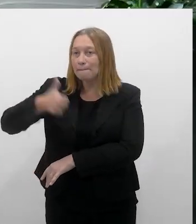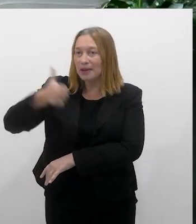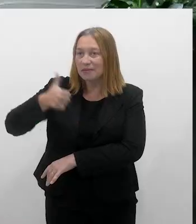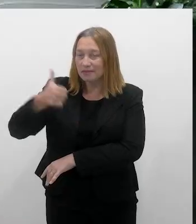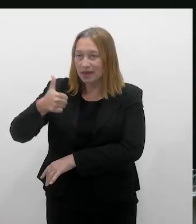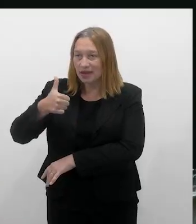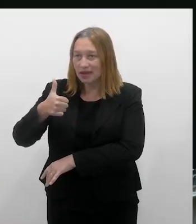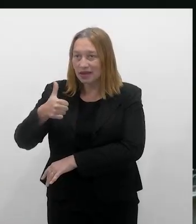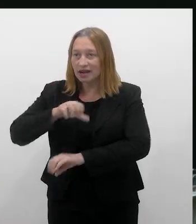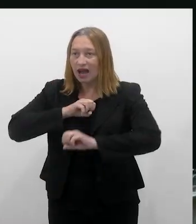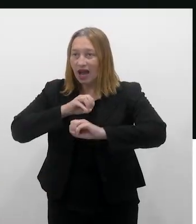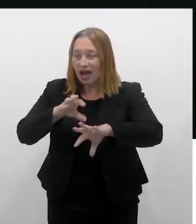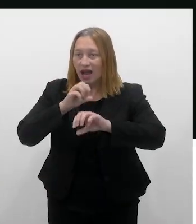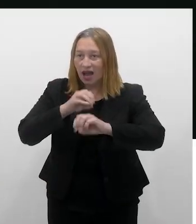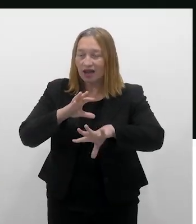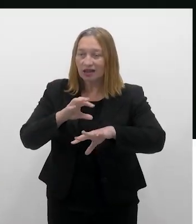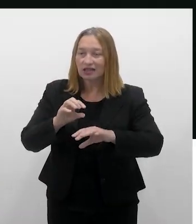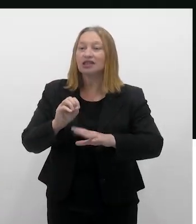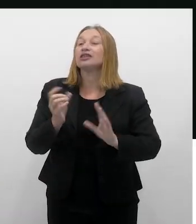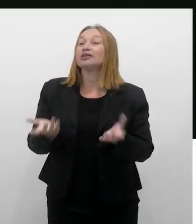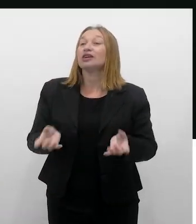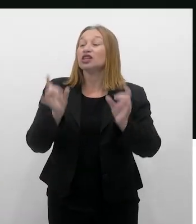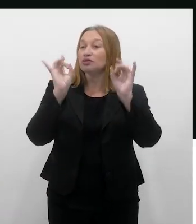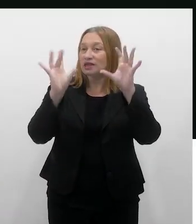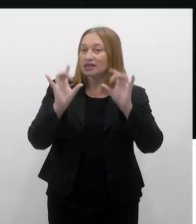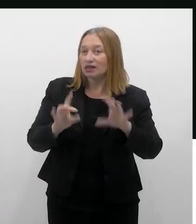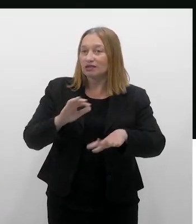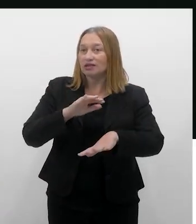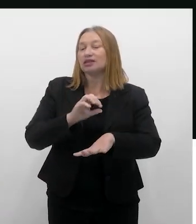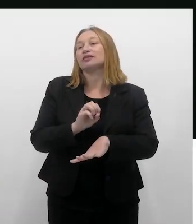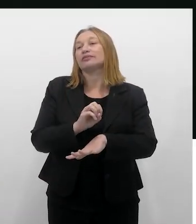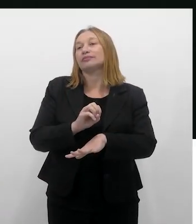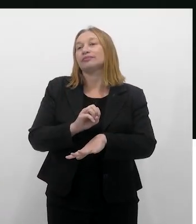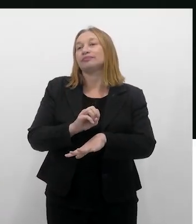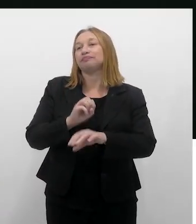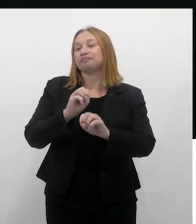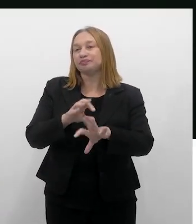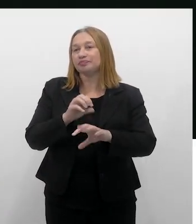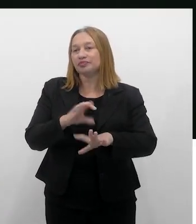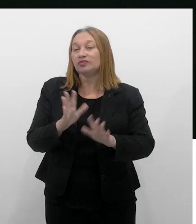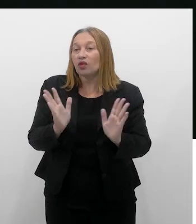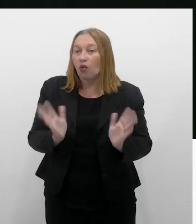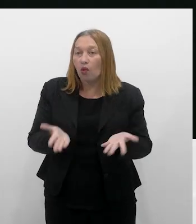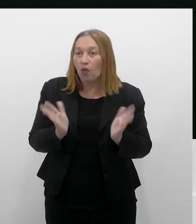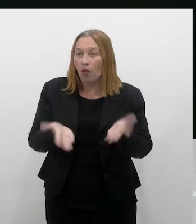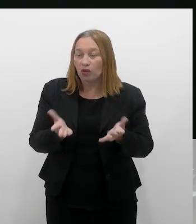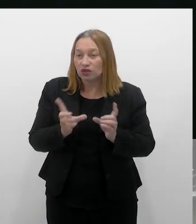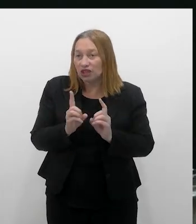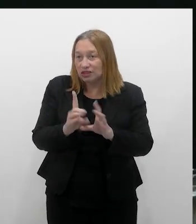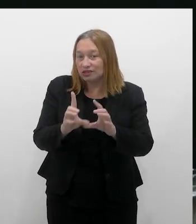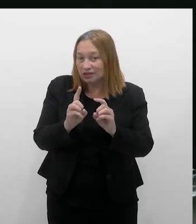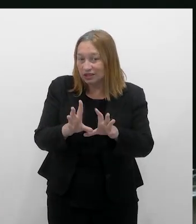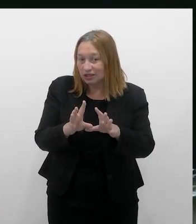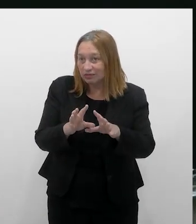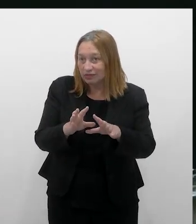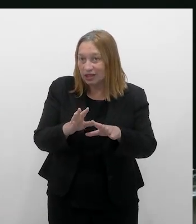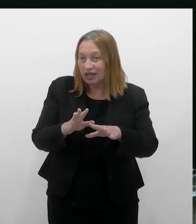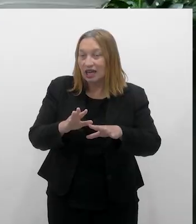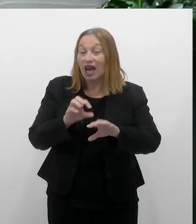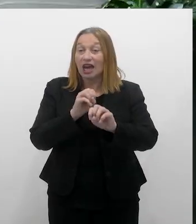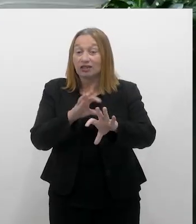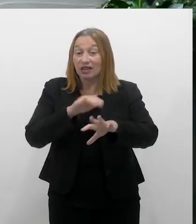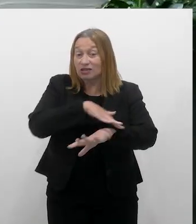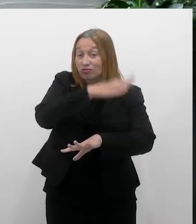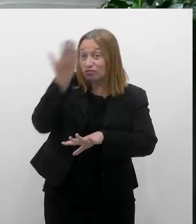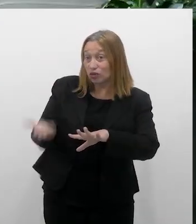grande aula sobre o Programa Especial de Educação, que hoje é a doutrina do mundo, a educação integral. A